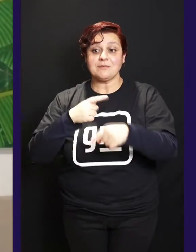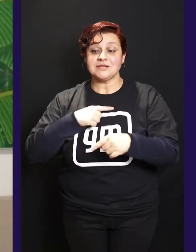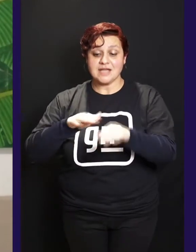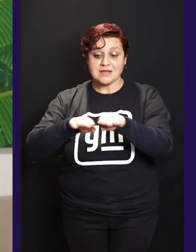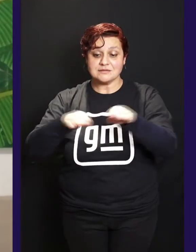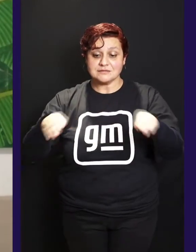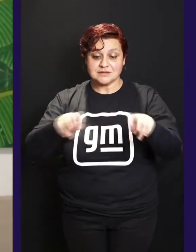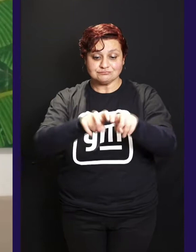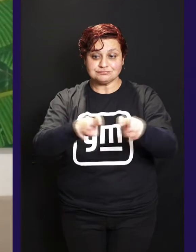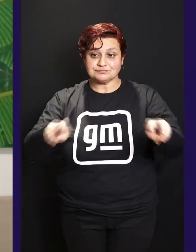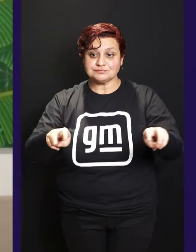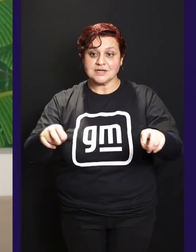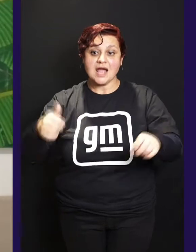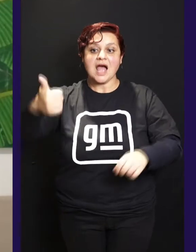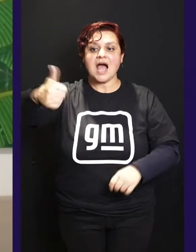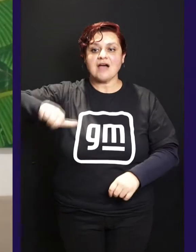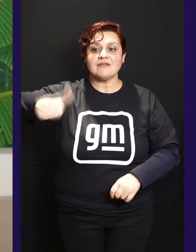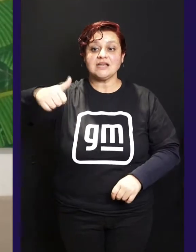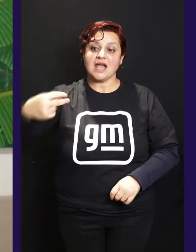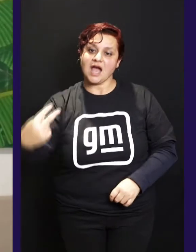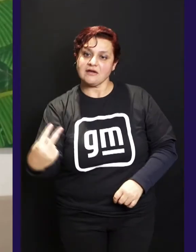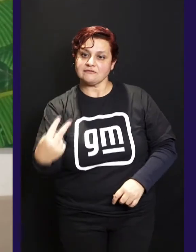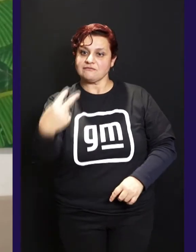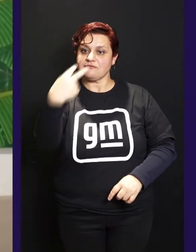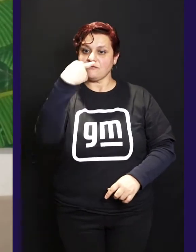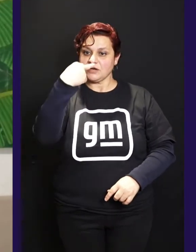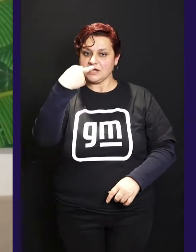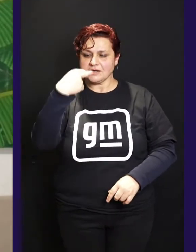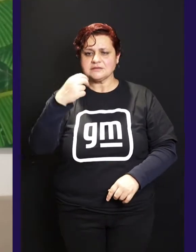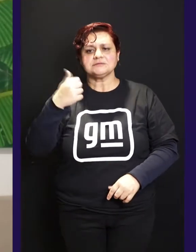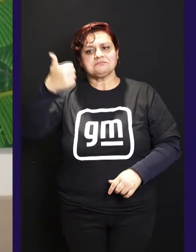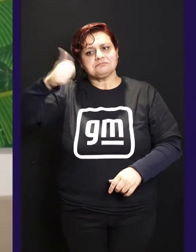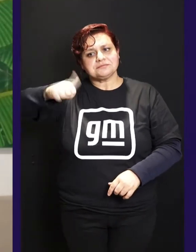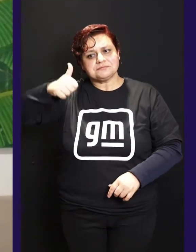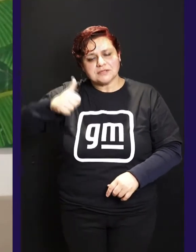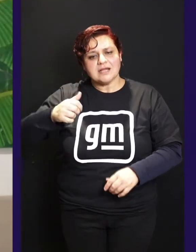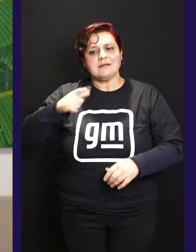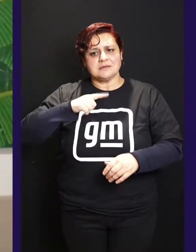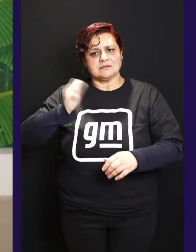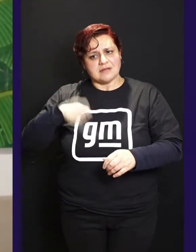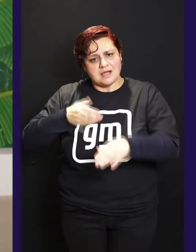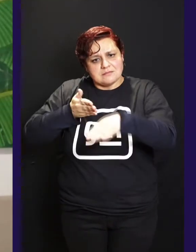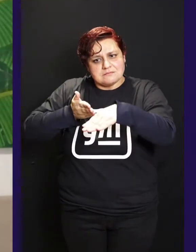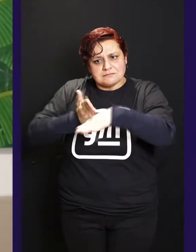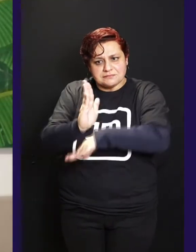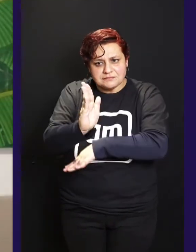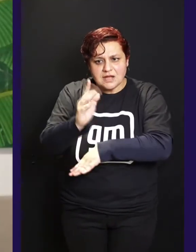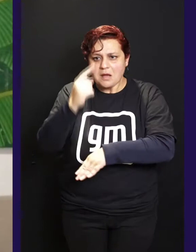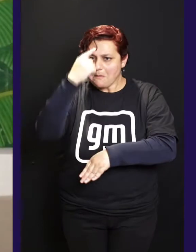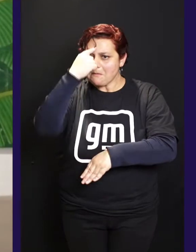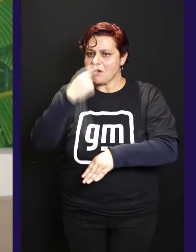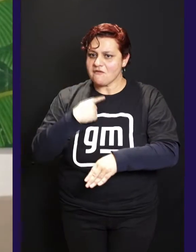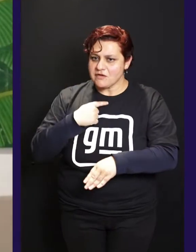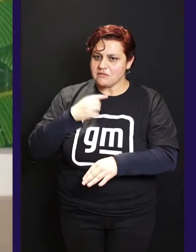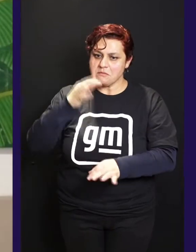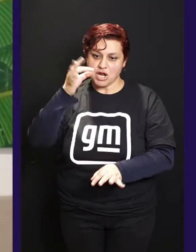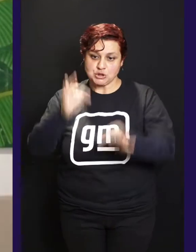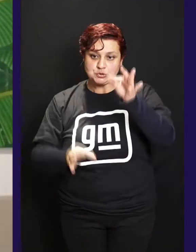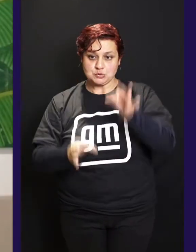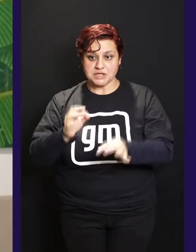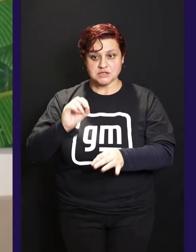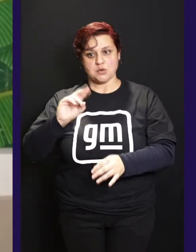Havia um conjunto de pessoas que ia olhar para sua cara e ia dizer se você tinha ou não o perfil para ser juiz ou juiz.